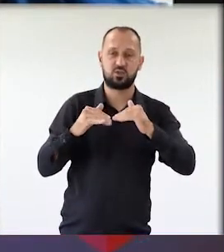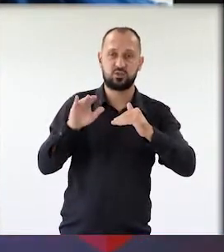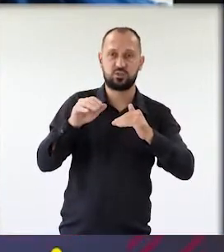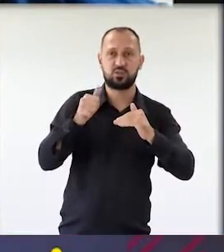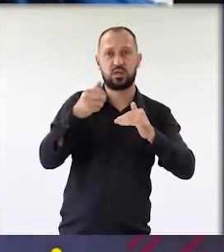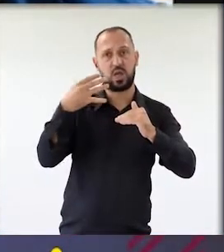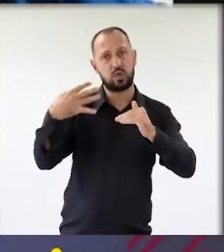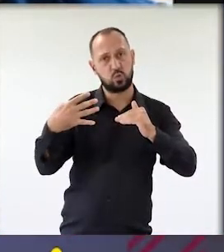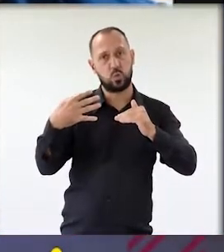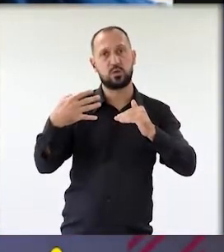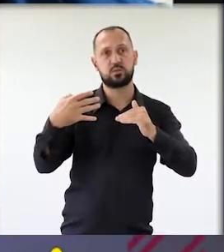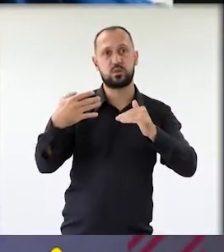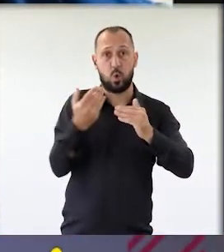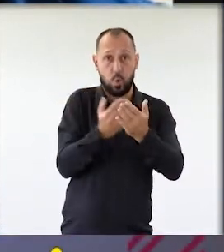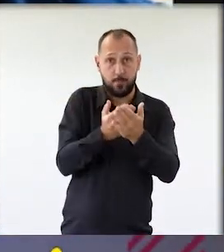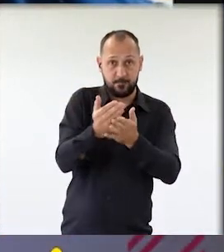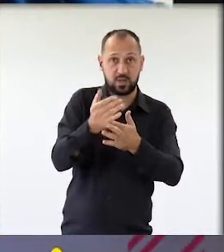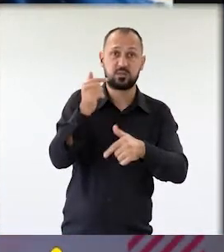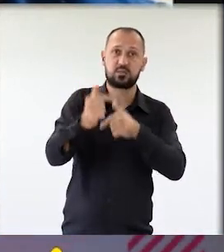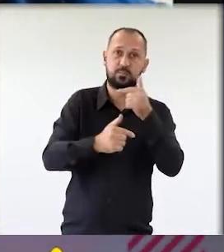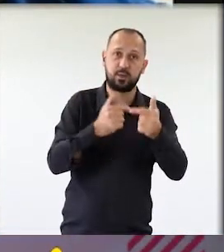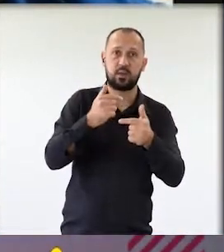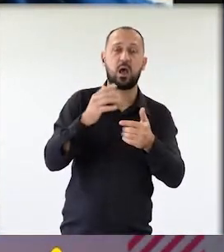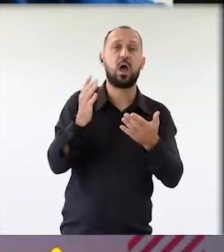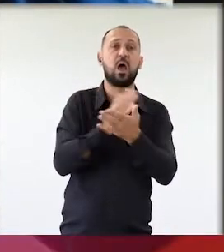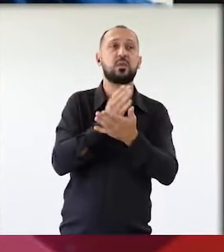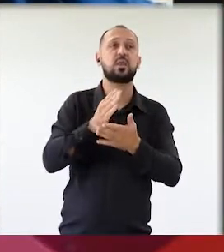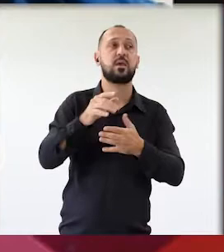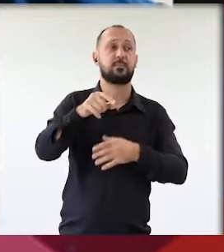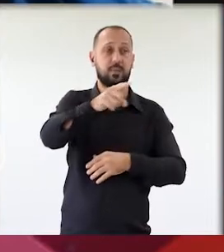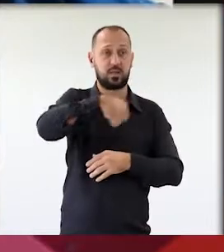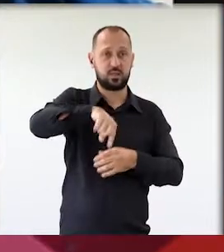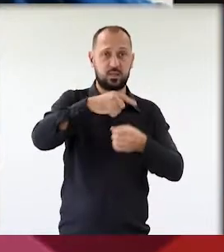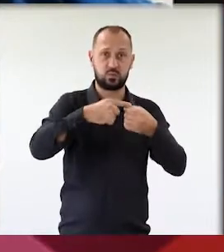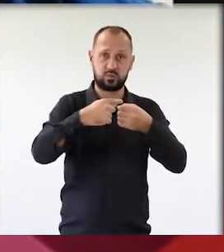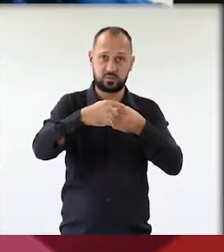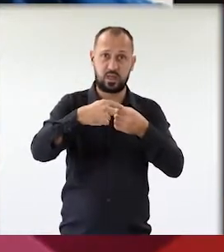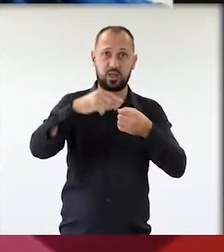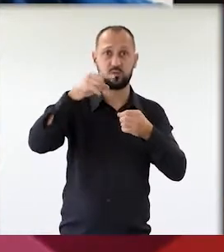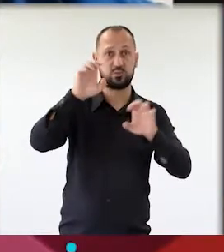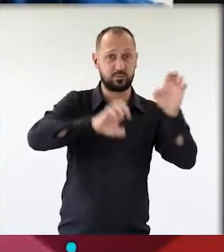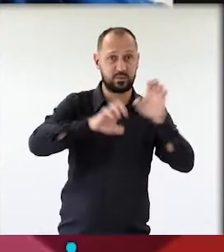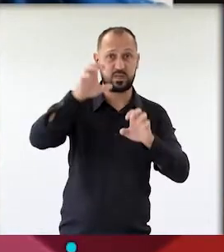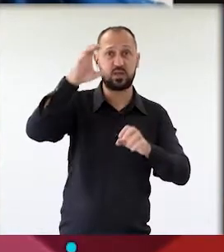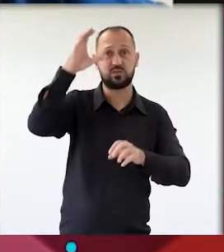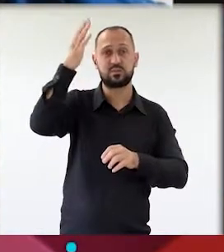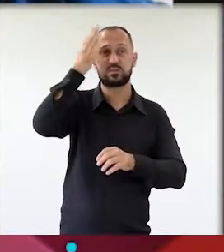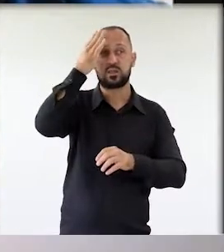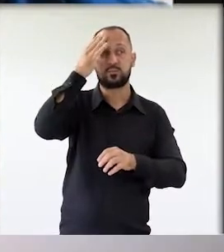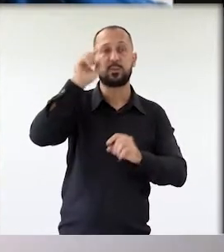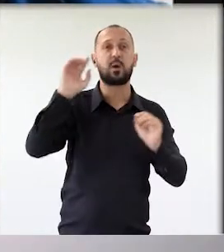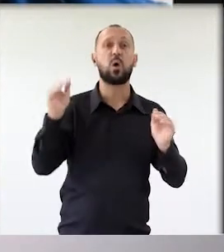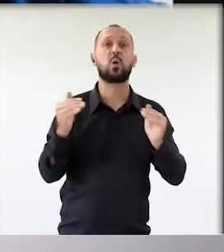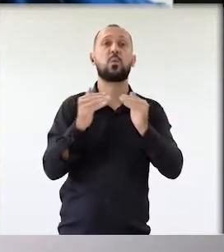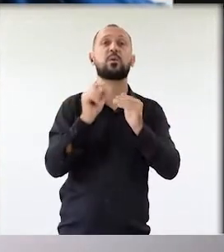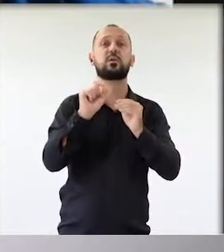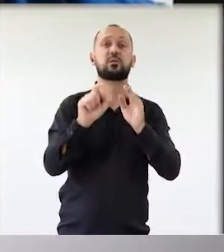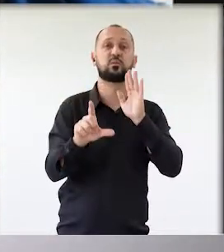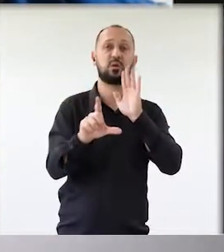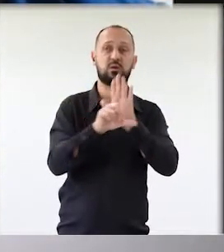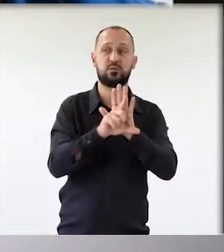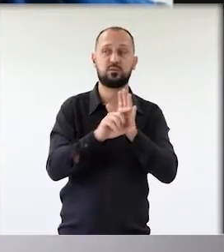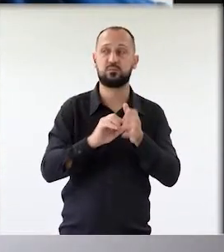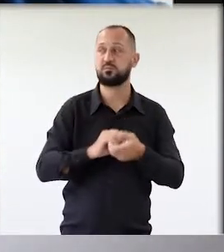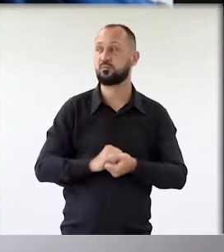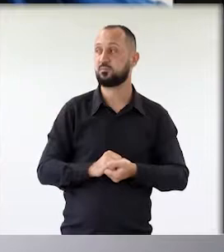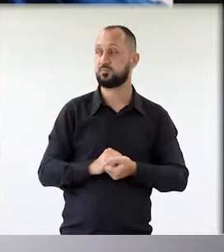dos 14 anos, como aprendiz, até para os empresários da nossa cidade, aqui do nosso estado, ficarem de